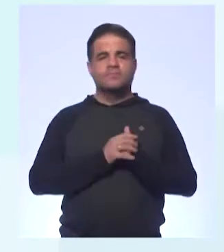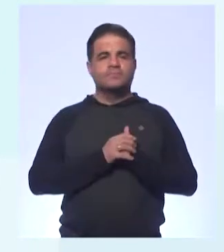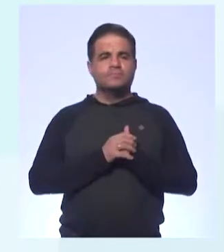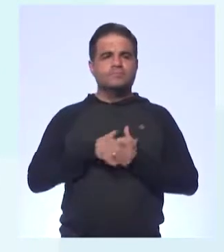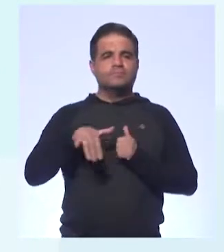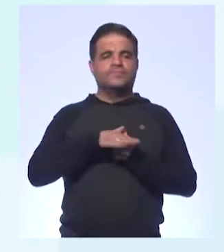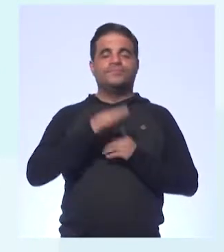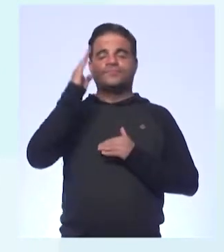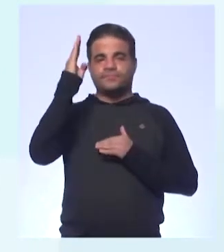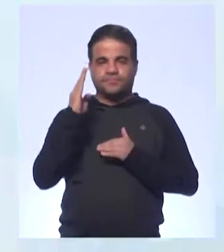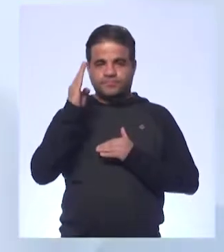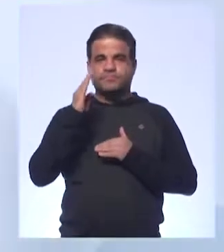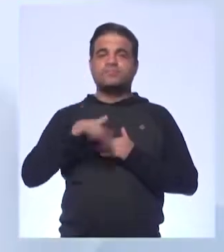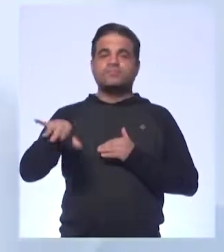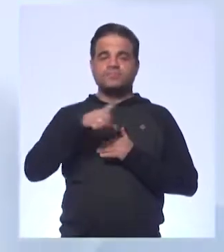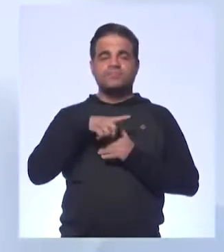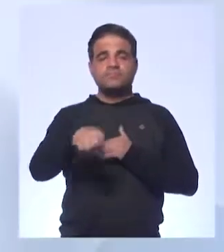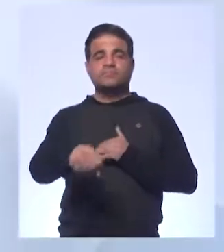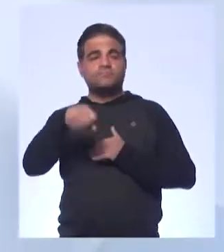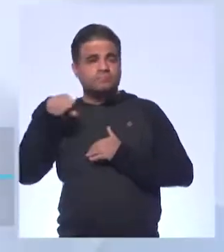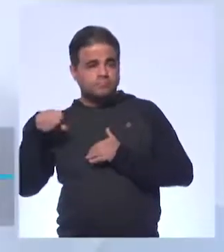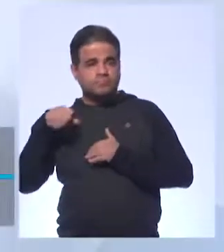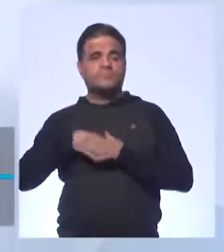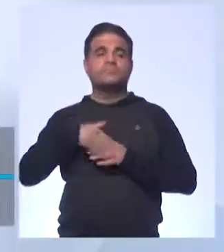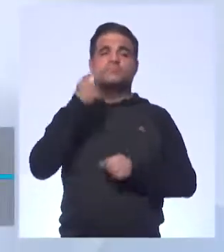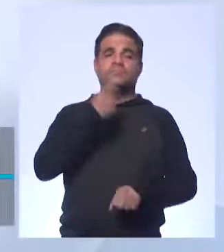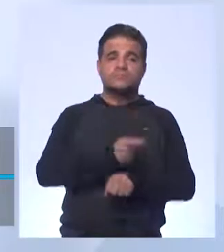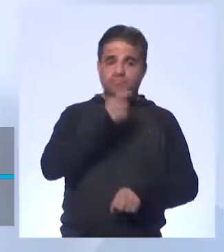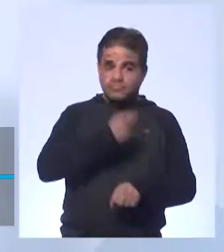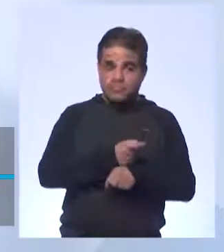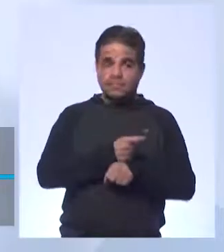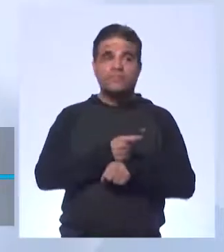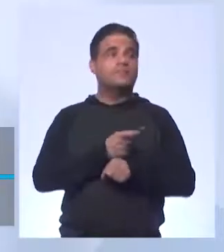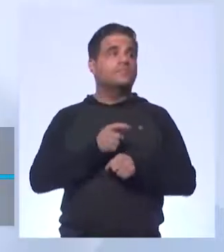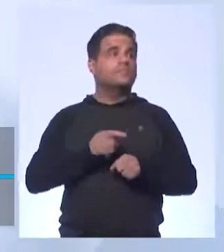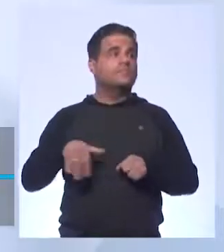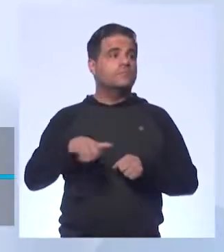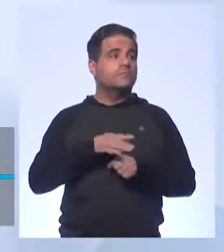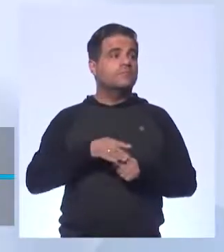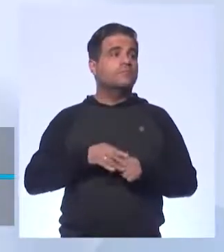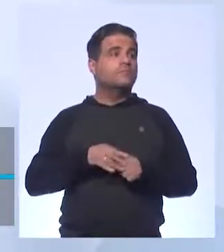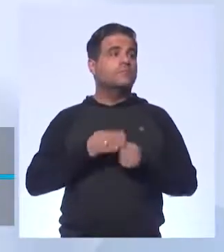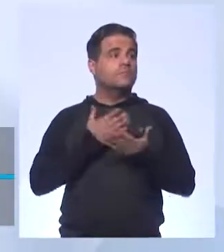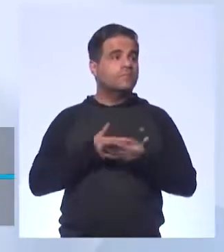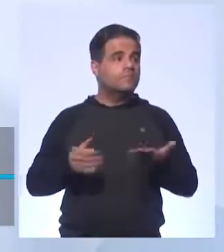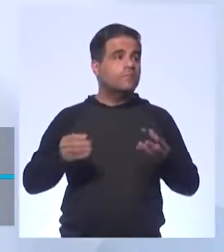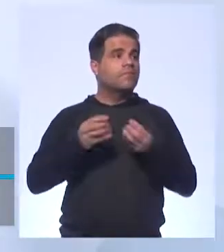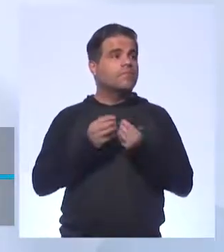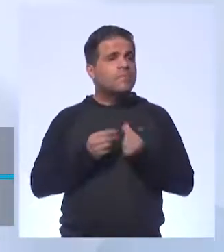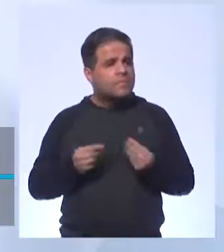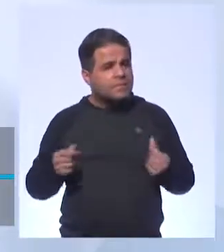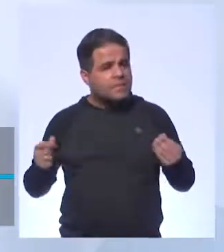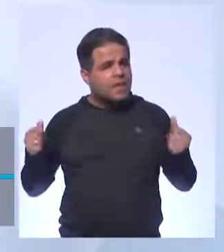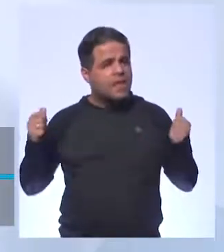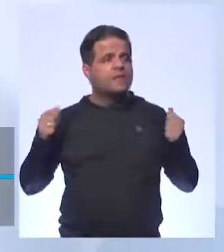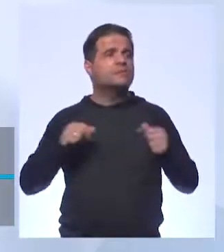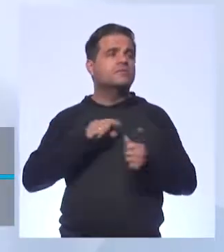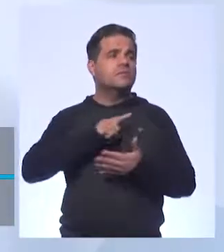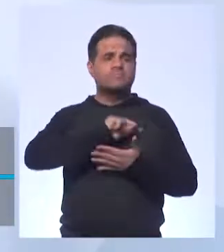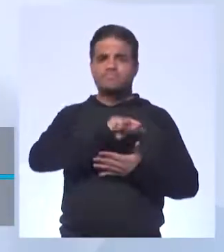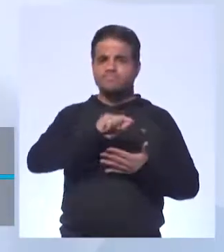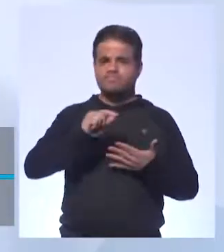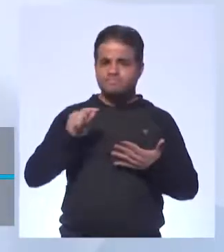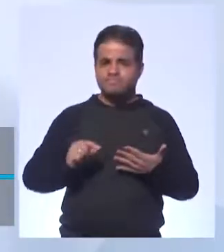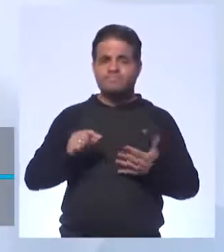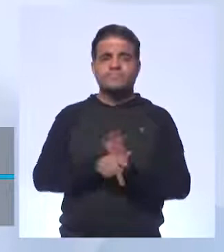O ferro, o portão de ferro, ele é mais duro, então a dureza, a tenacidade, a porosidade. Então, tem